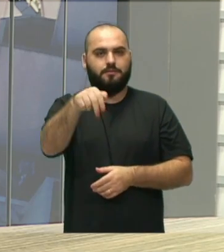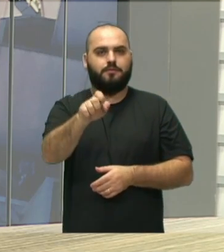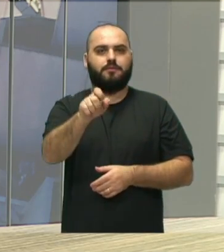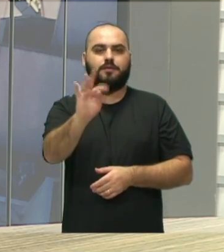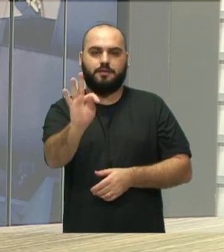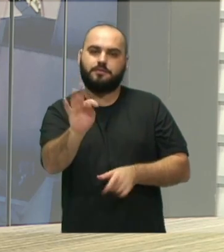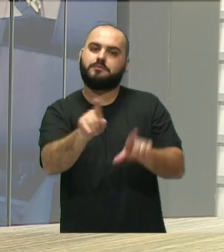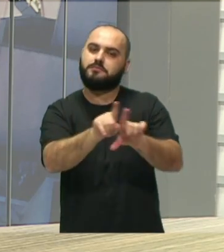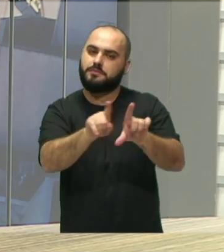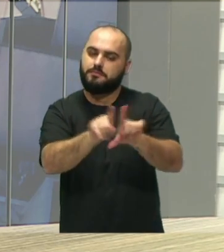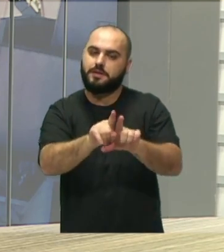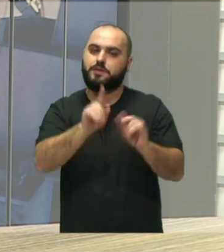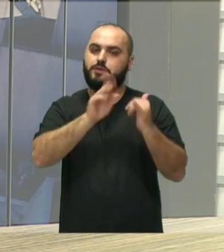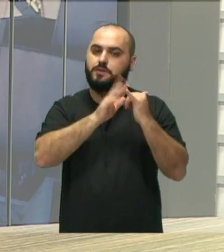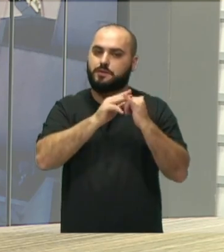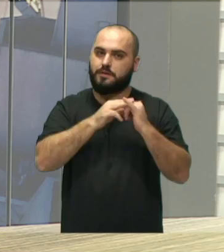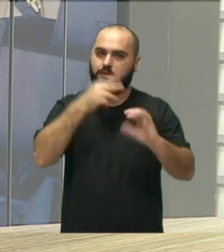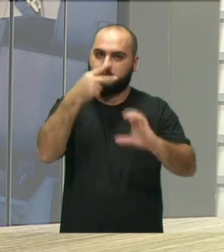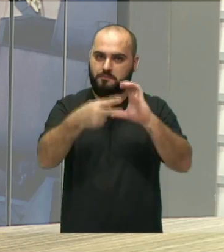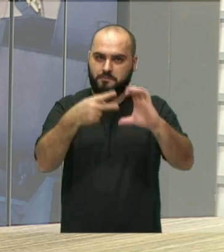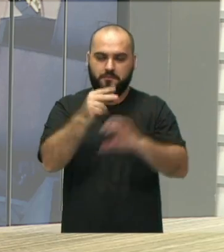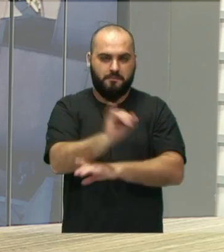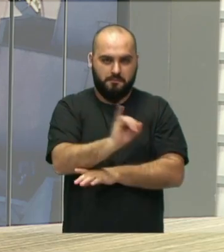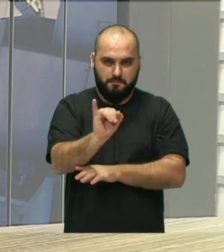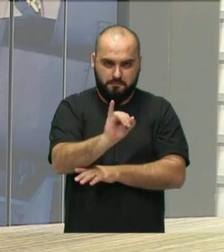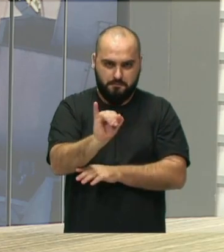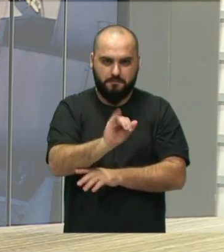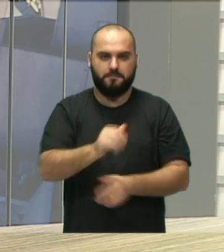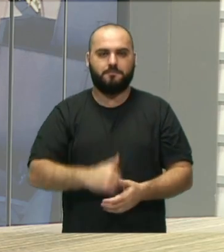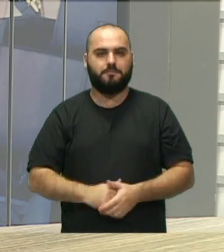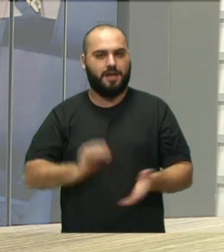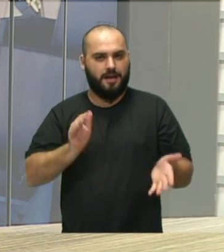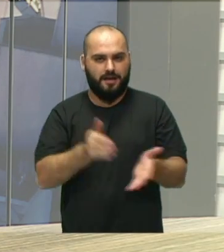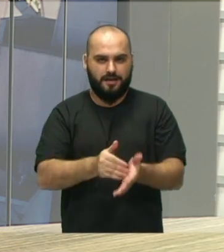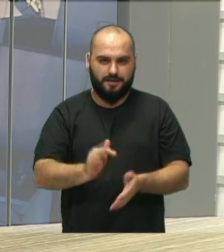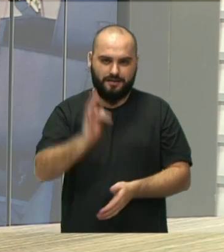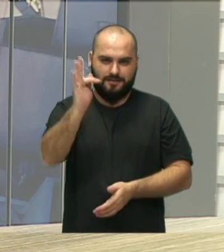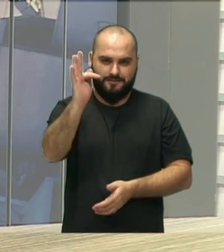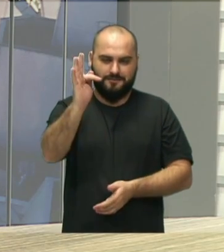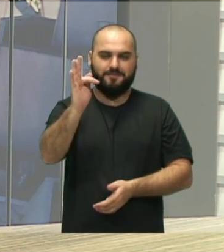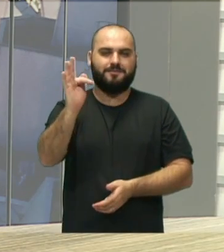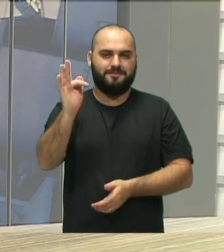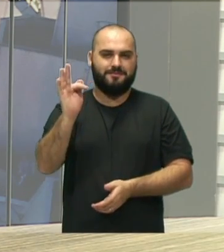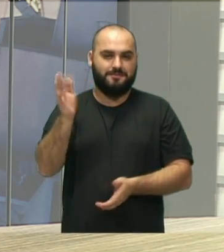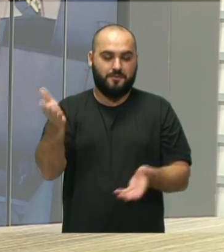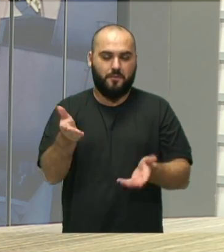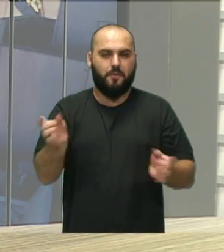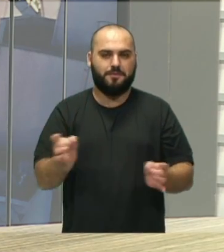NET e também pelo YouTube da Câmara de Vereadores de Itajaí. Por